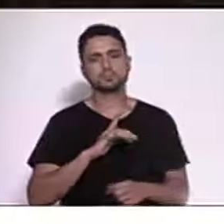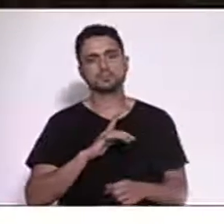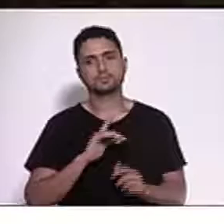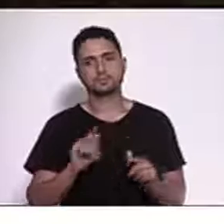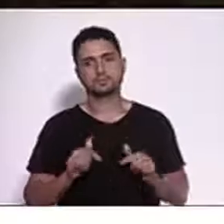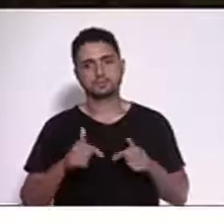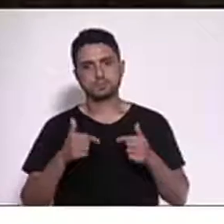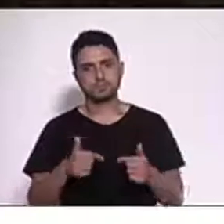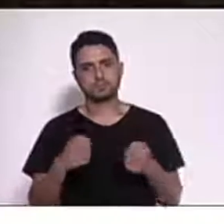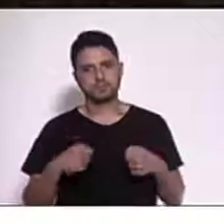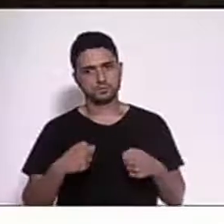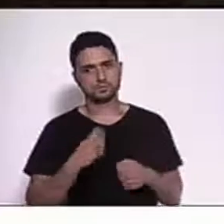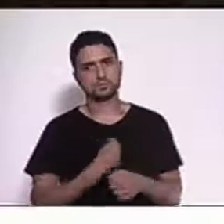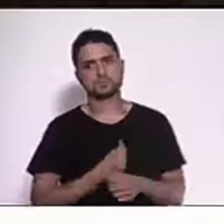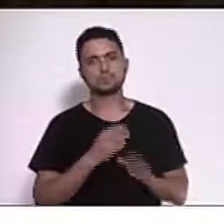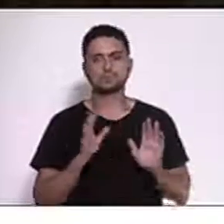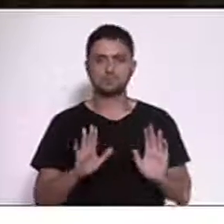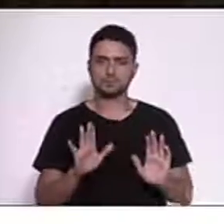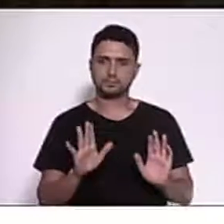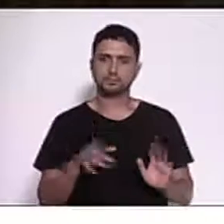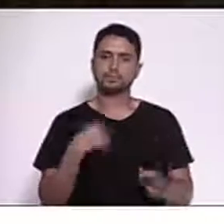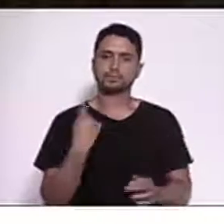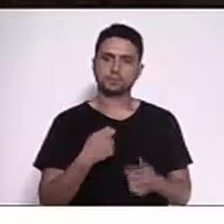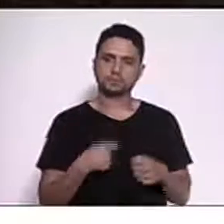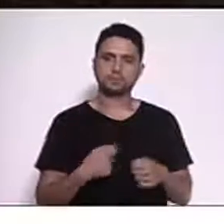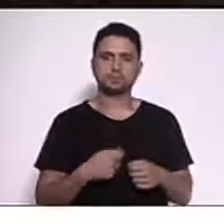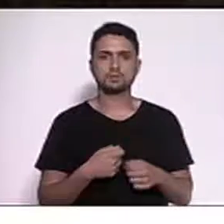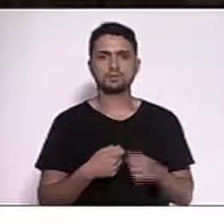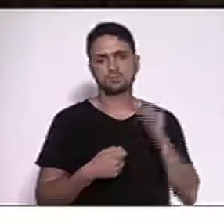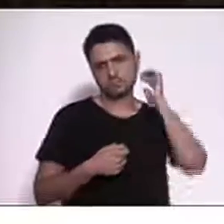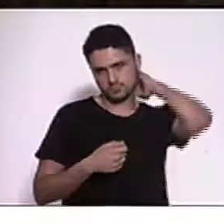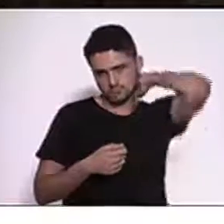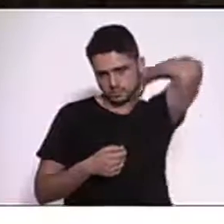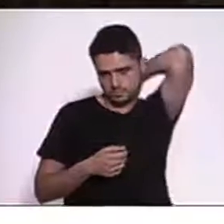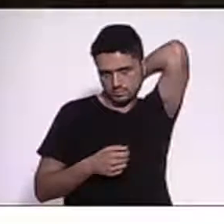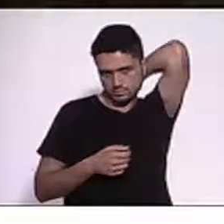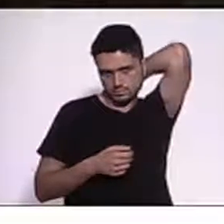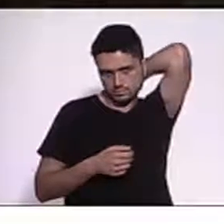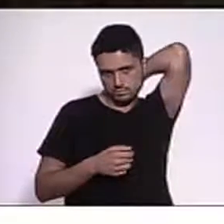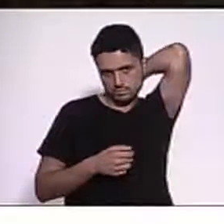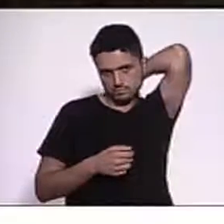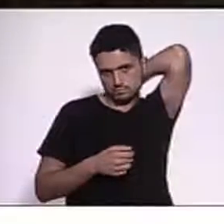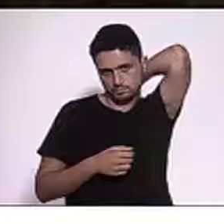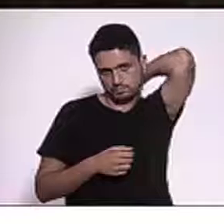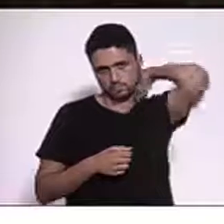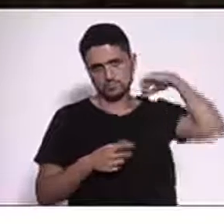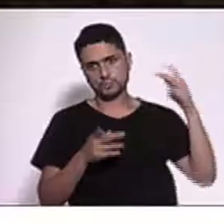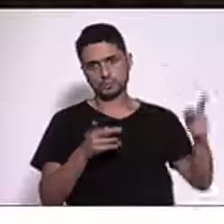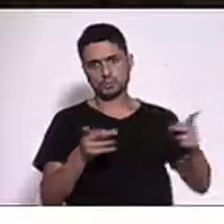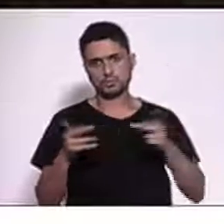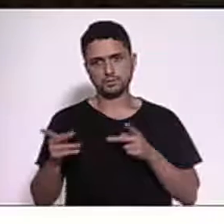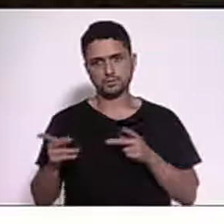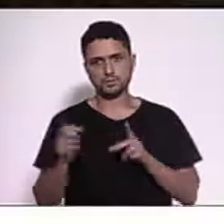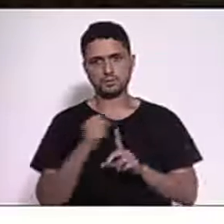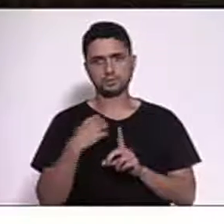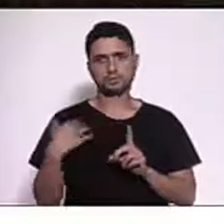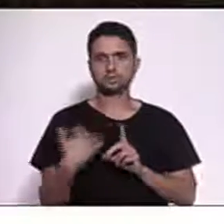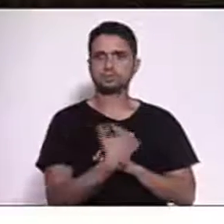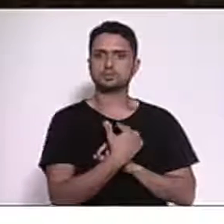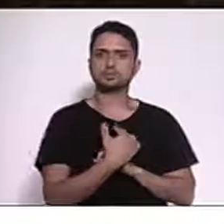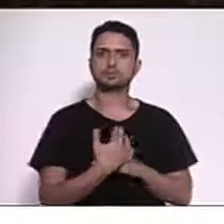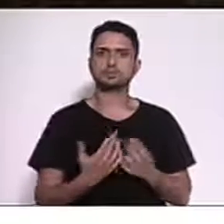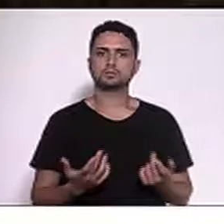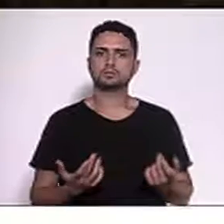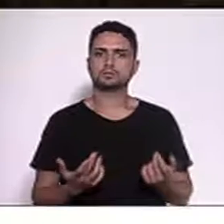mas nós temos que partir, inclusive, para um chamamento à sociedade. E isso daí a gente tem que ir